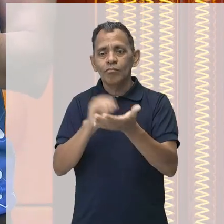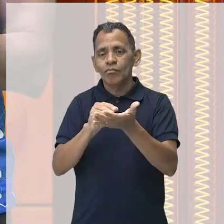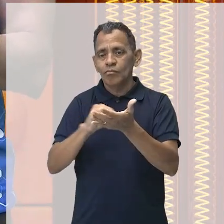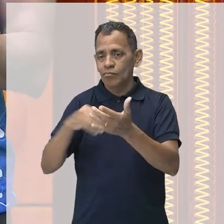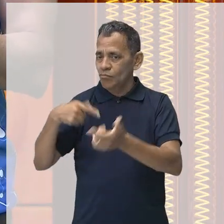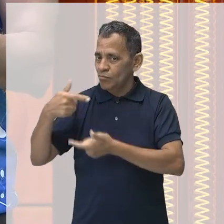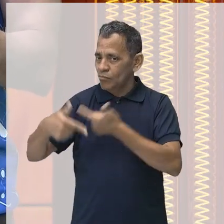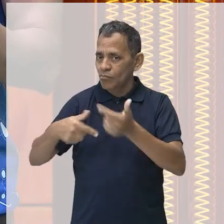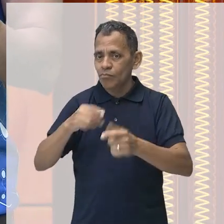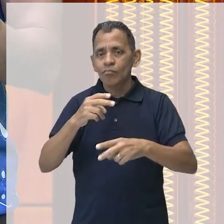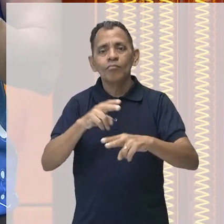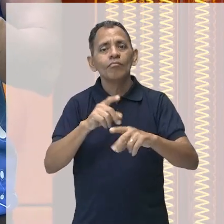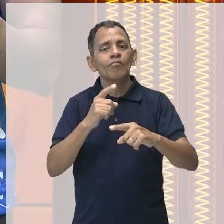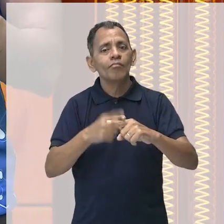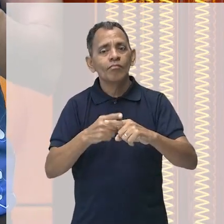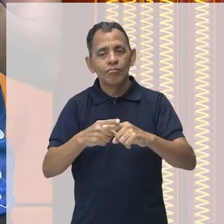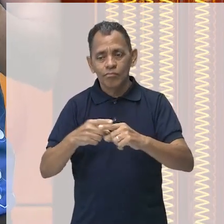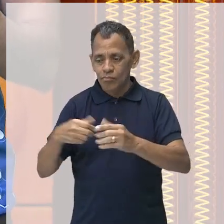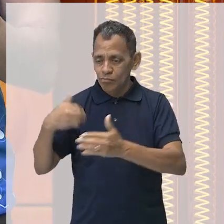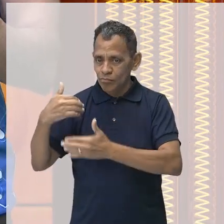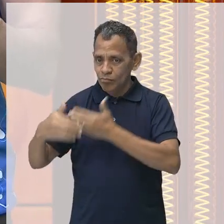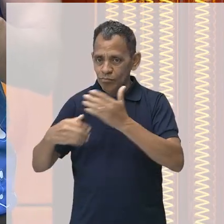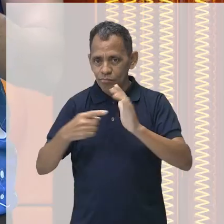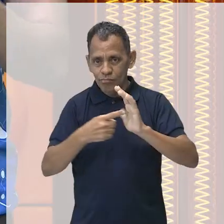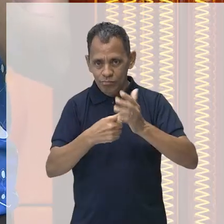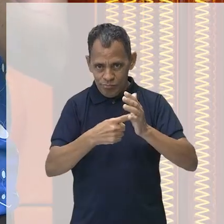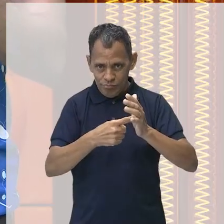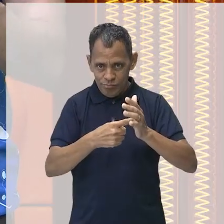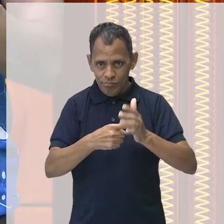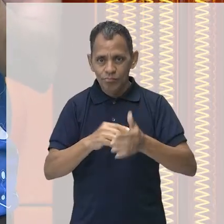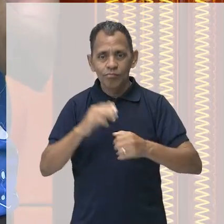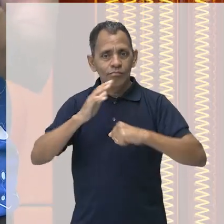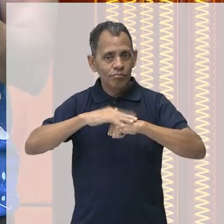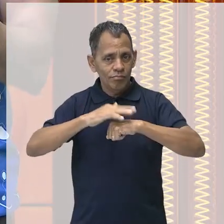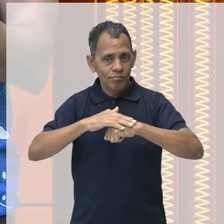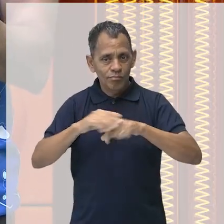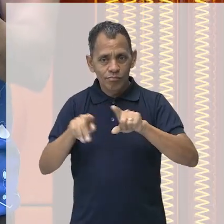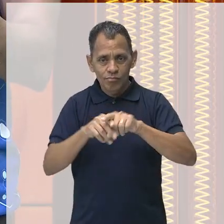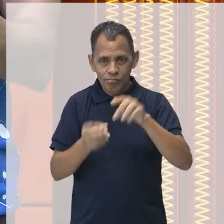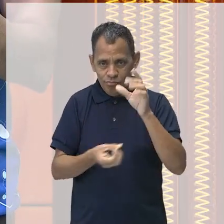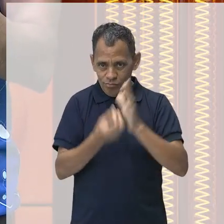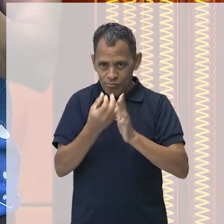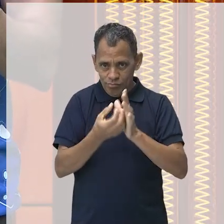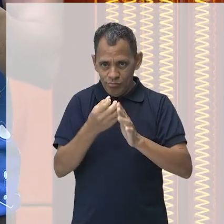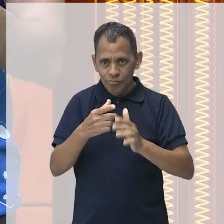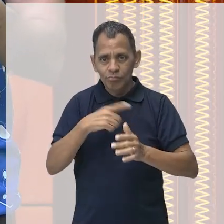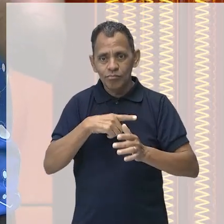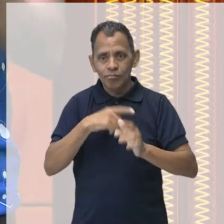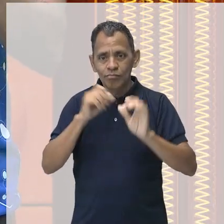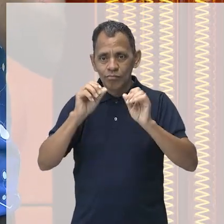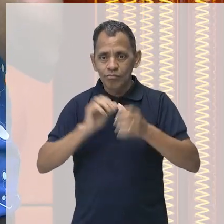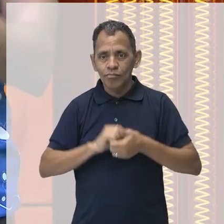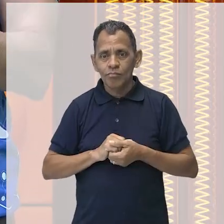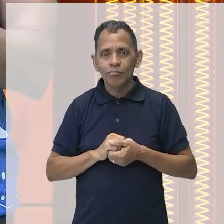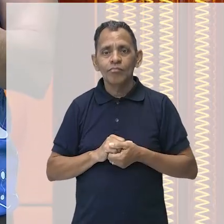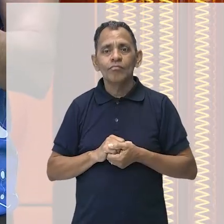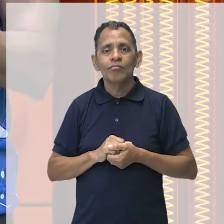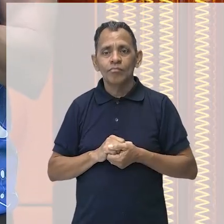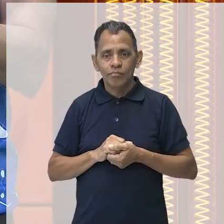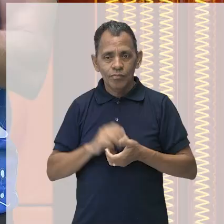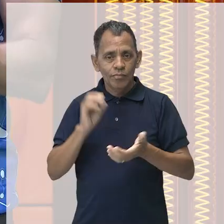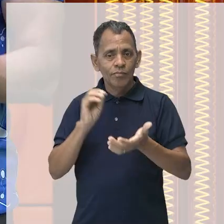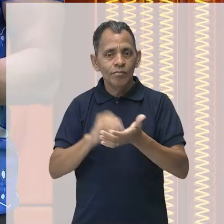nesse processo de mecanização, de automação da produção, a gente vai tendo ali as